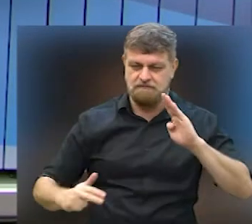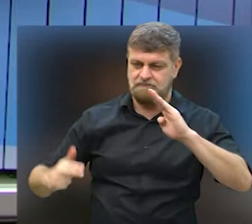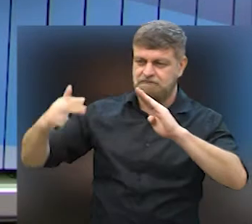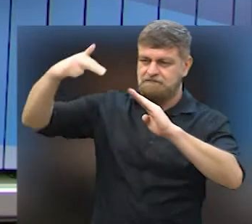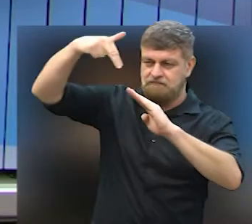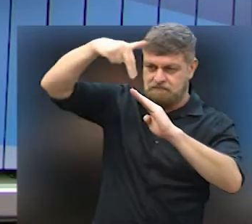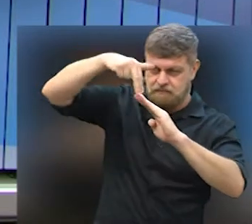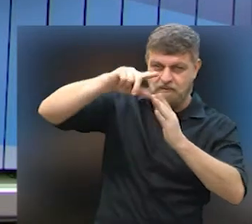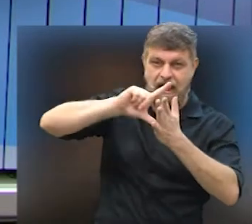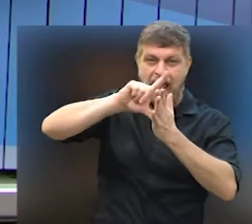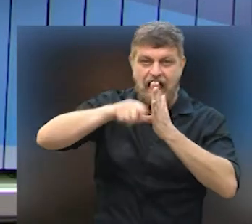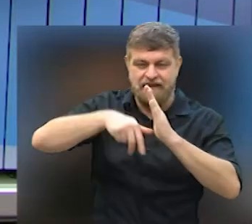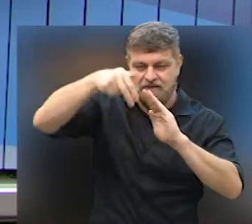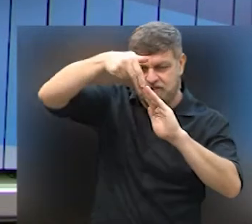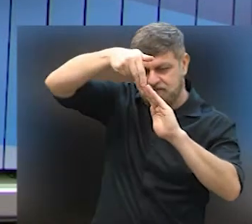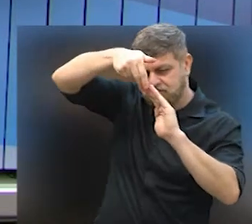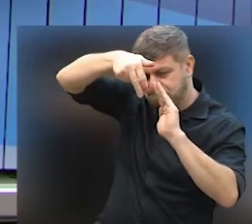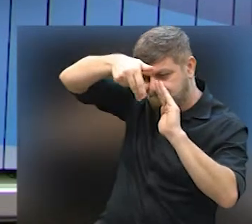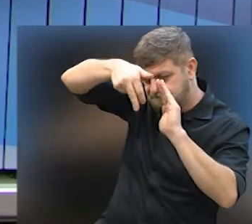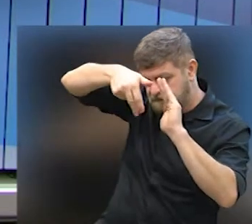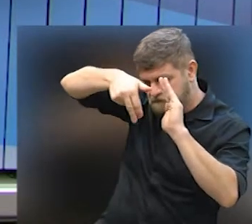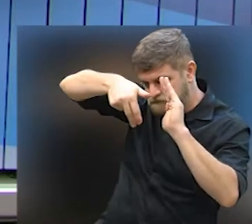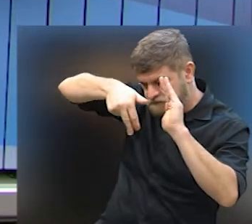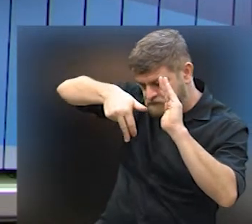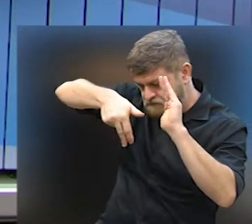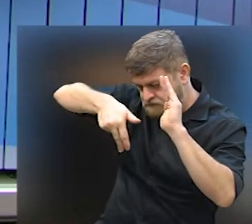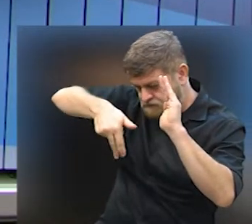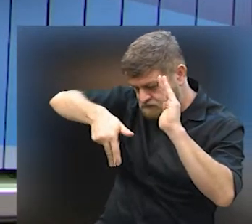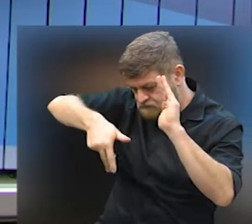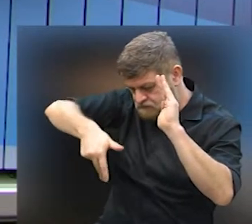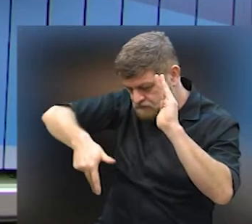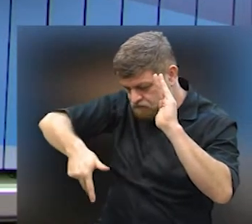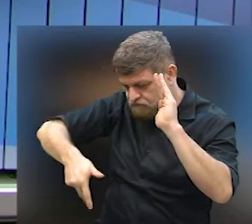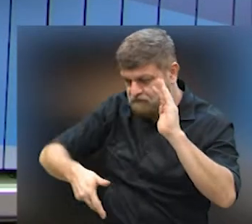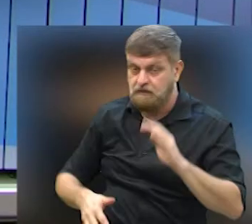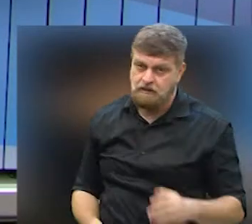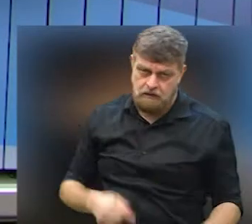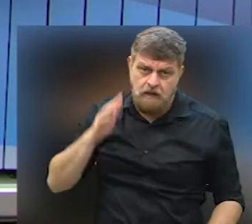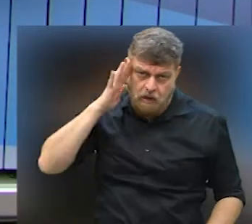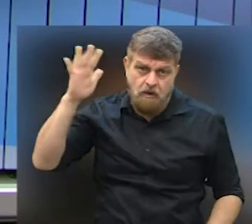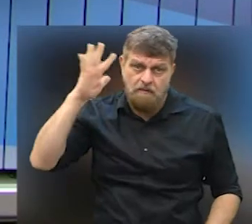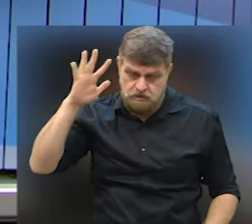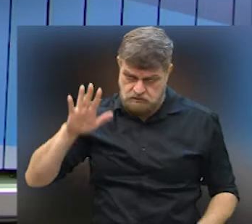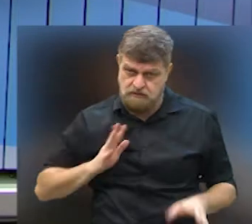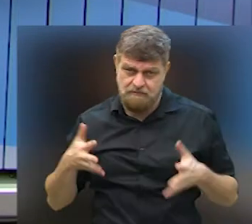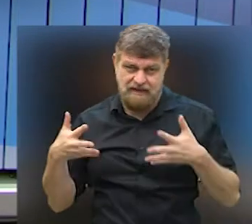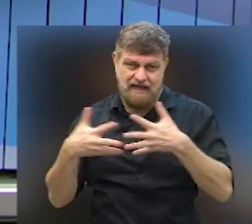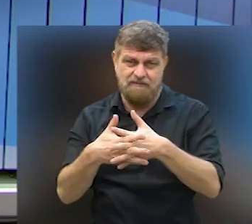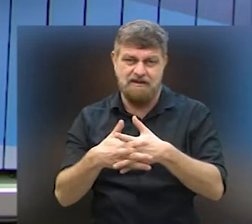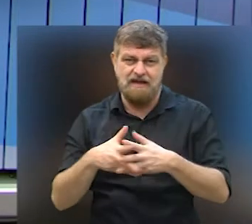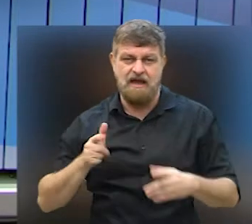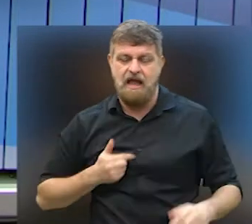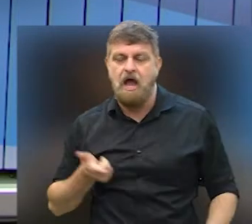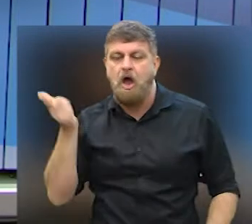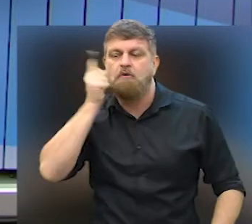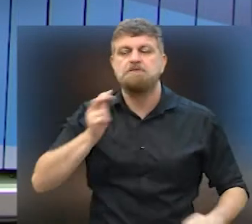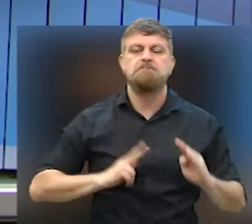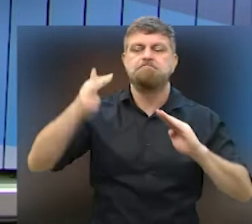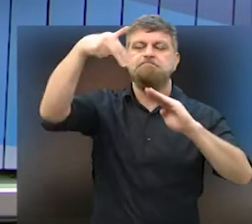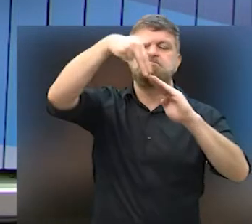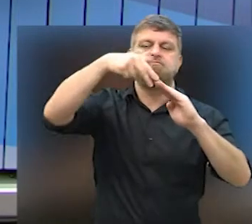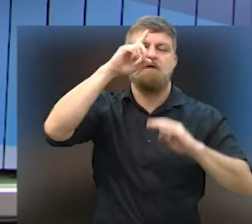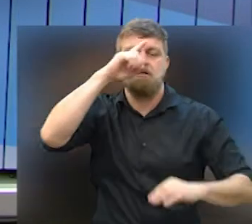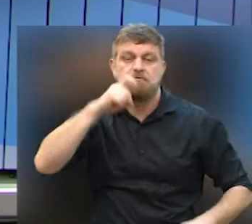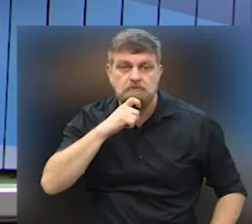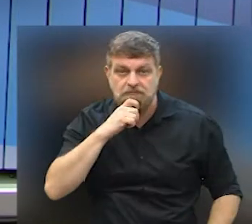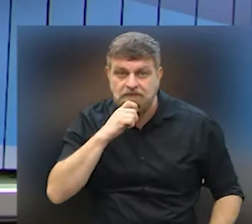e depois no processo de descida, que eu imagino que tenha uma complicação também muito grande. A gente acha, alcancei o cume, agora